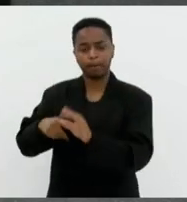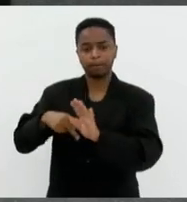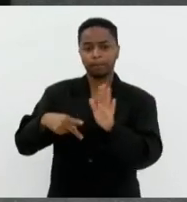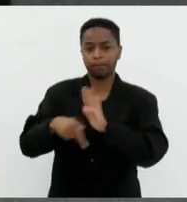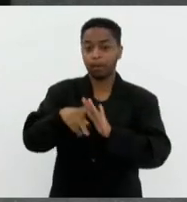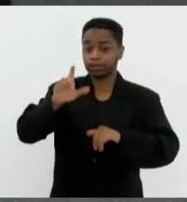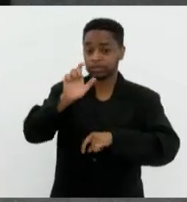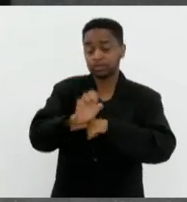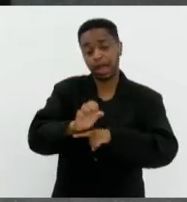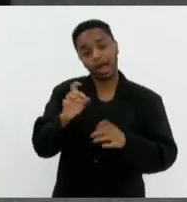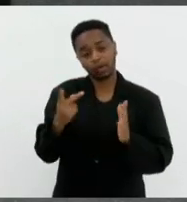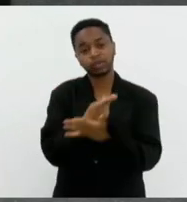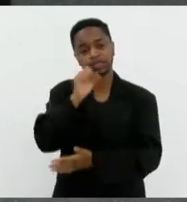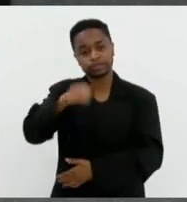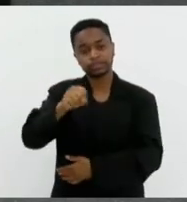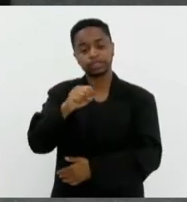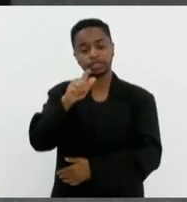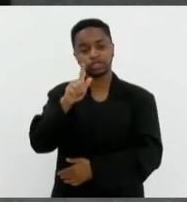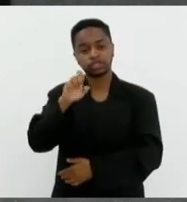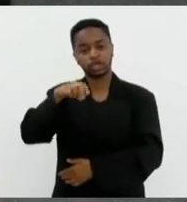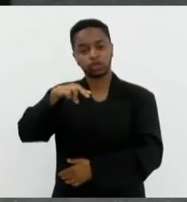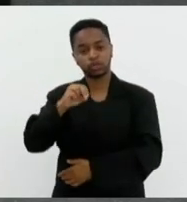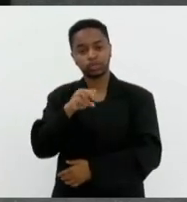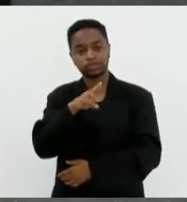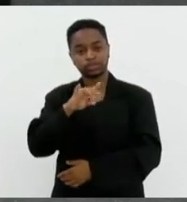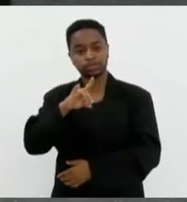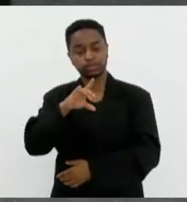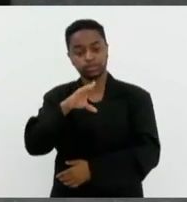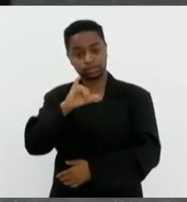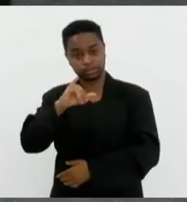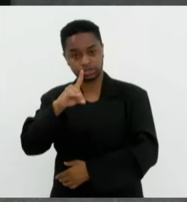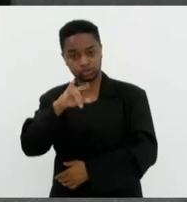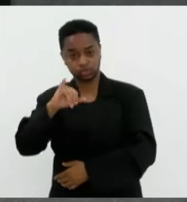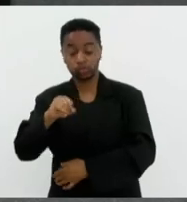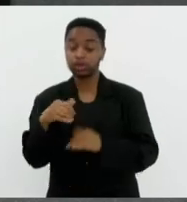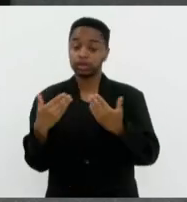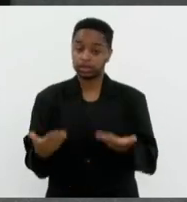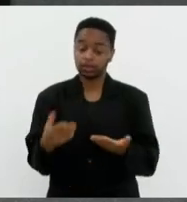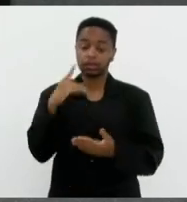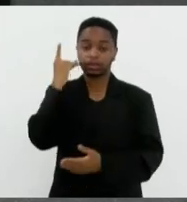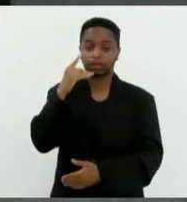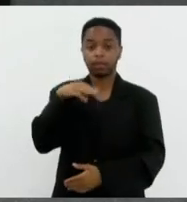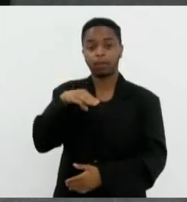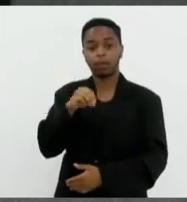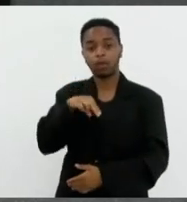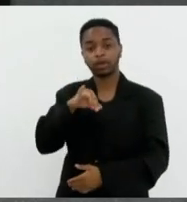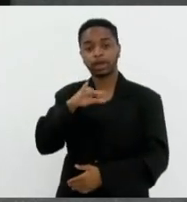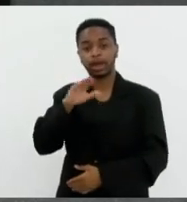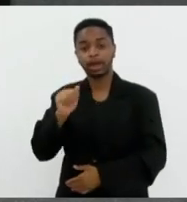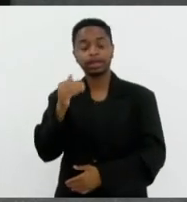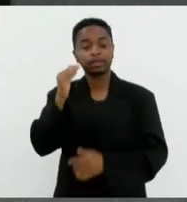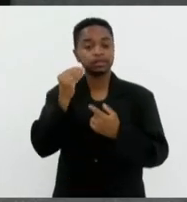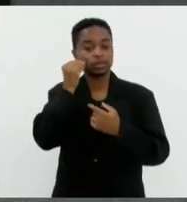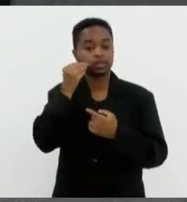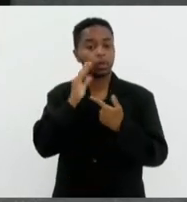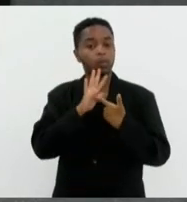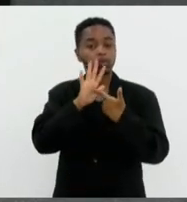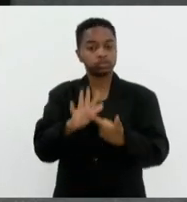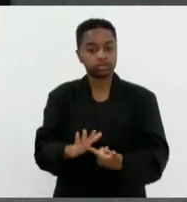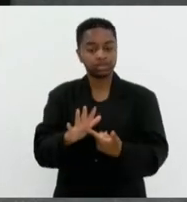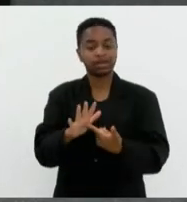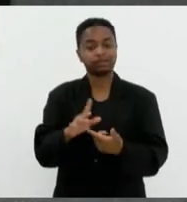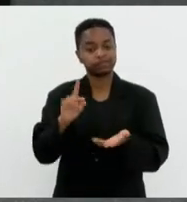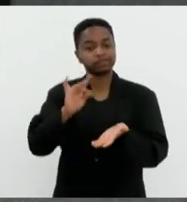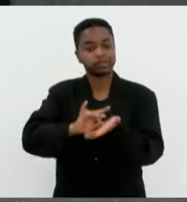tem um genocídio em curso. Então, naquele momento aqui, deputada Mônica Francisco tentou passar o reconhecimento do genocídio como